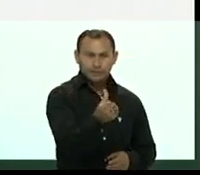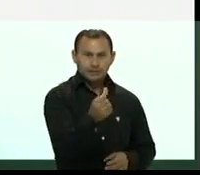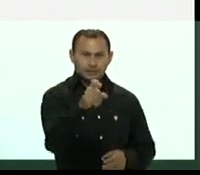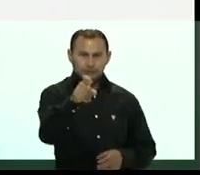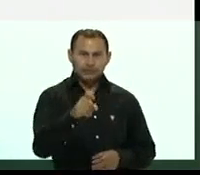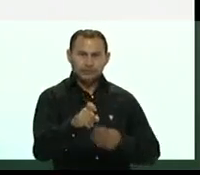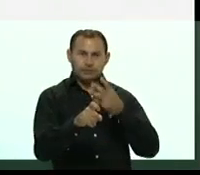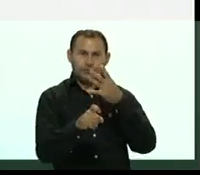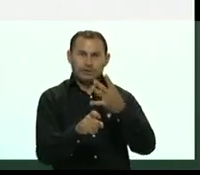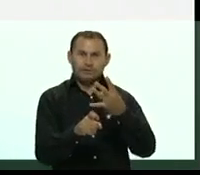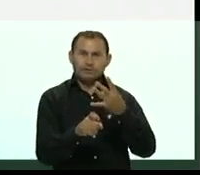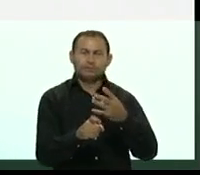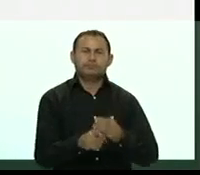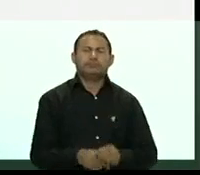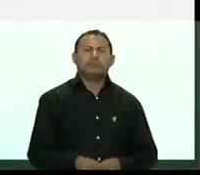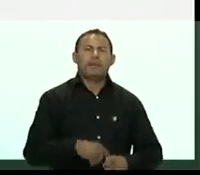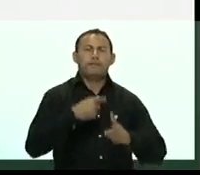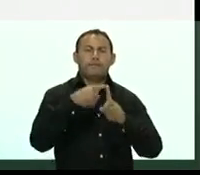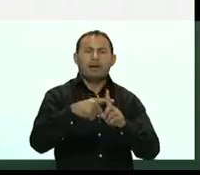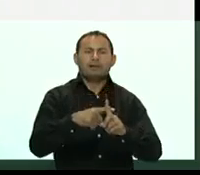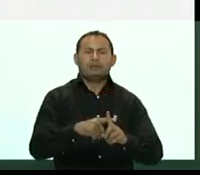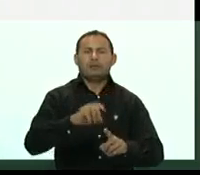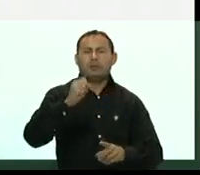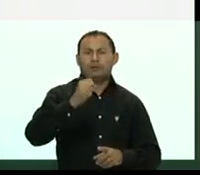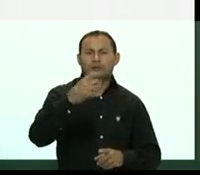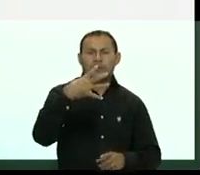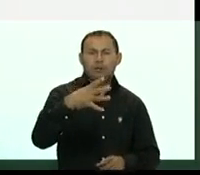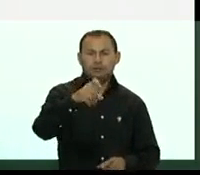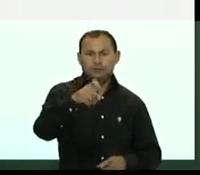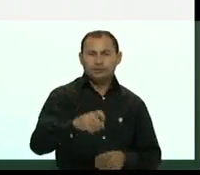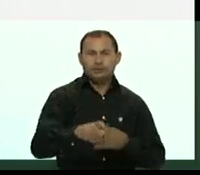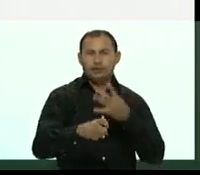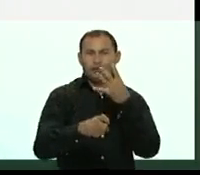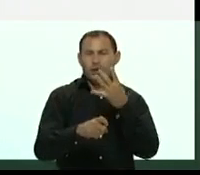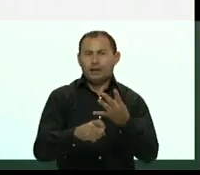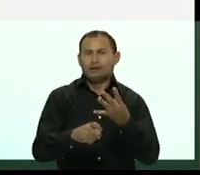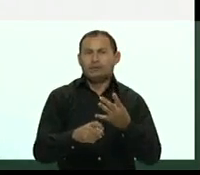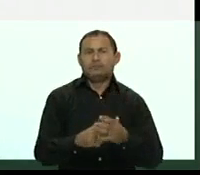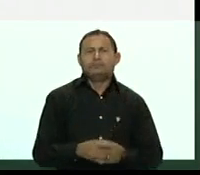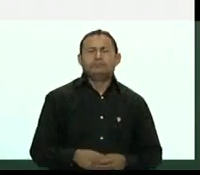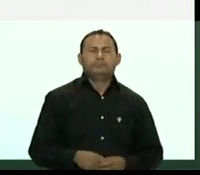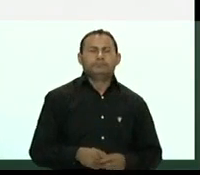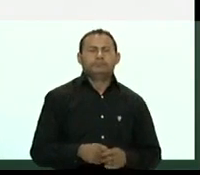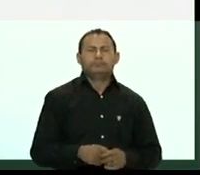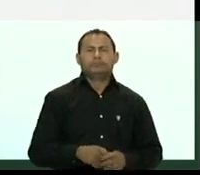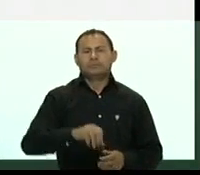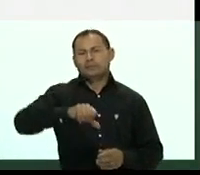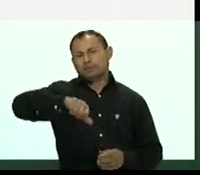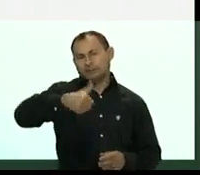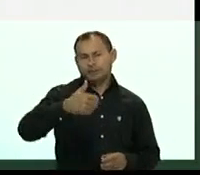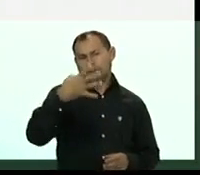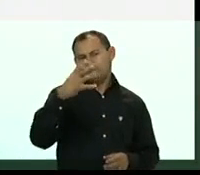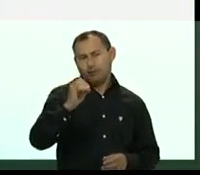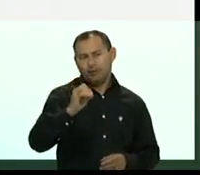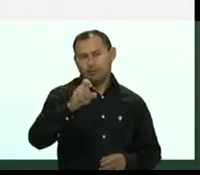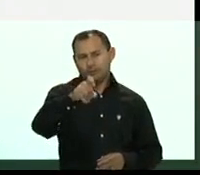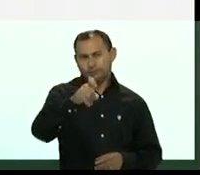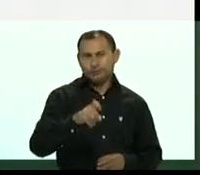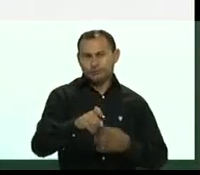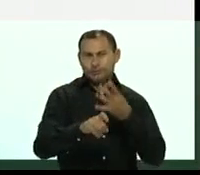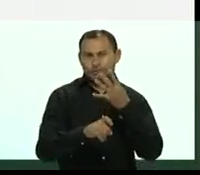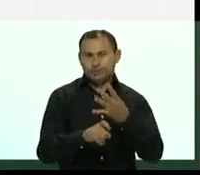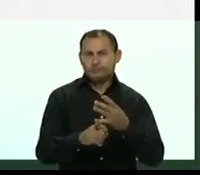56x elevado à quarta, mais 84x elevado à quarta, 140x elevado à